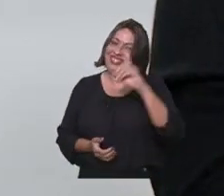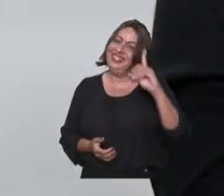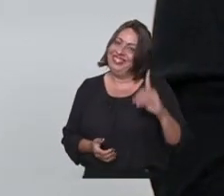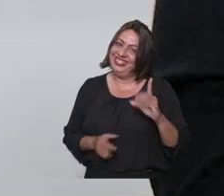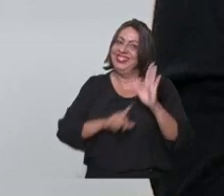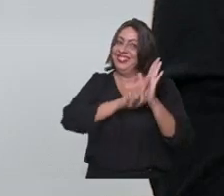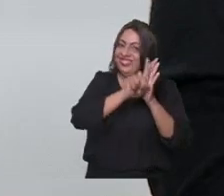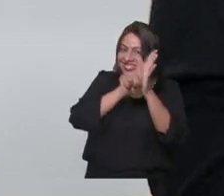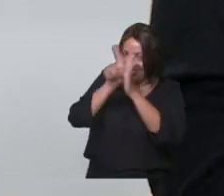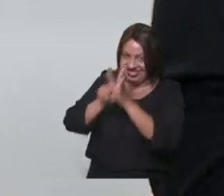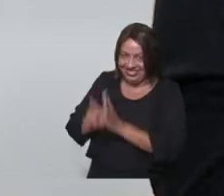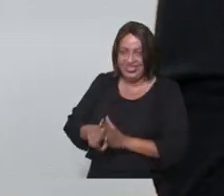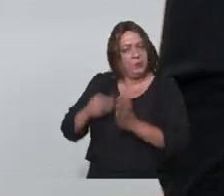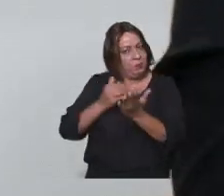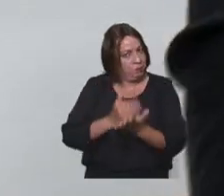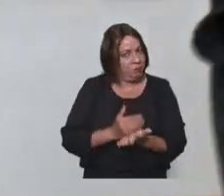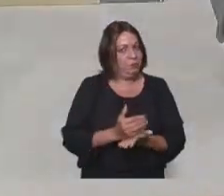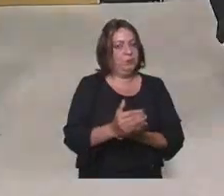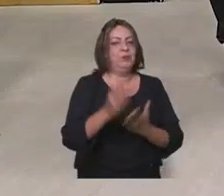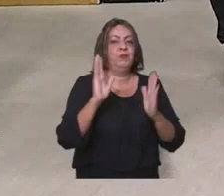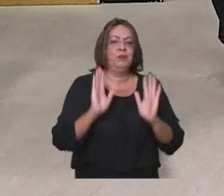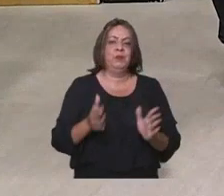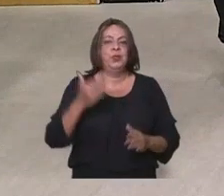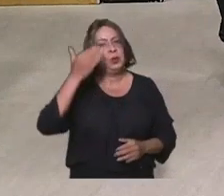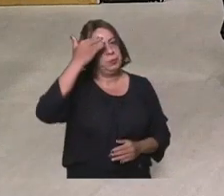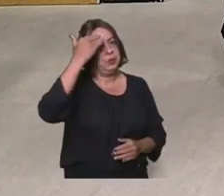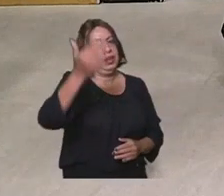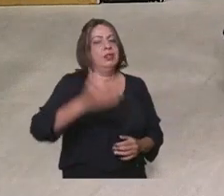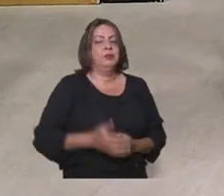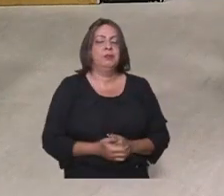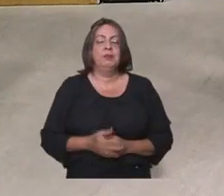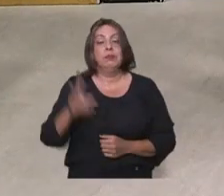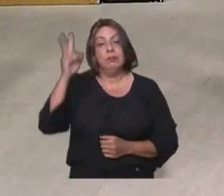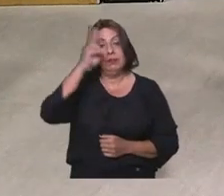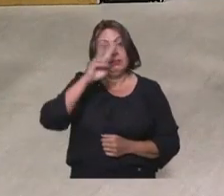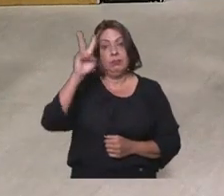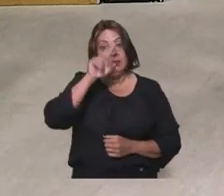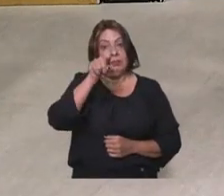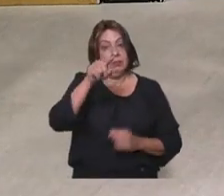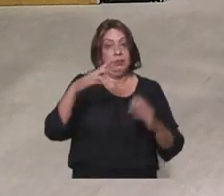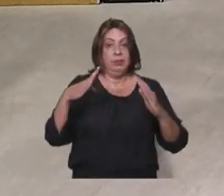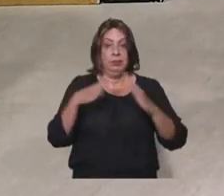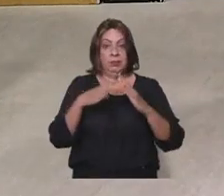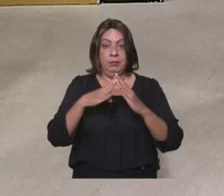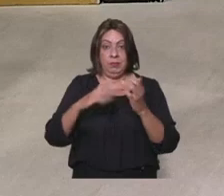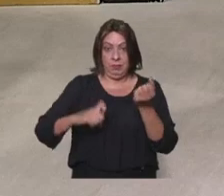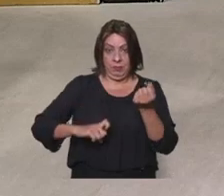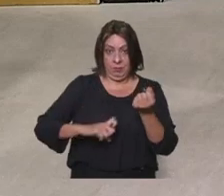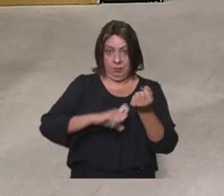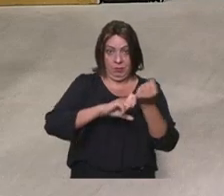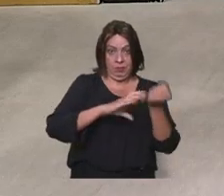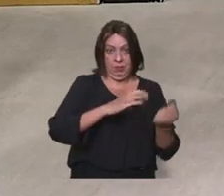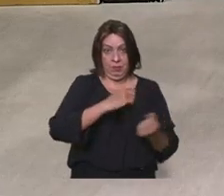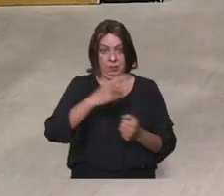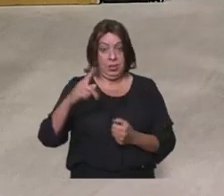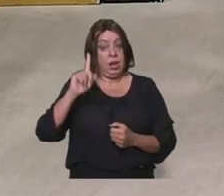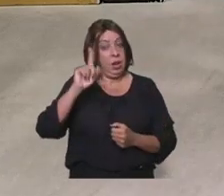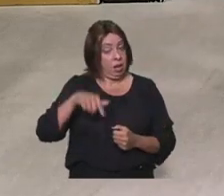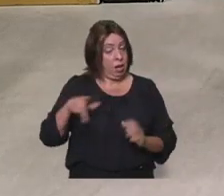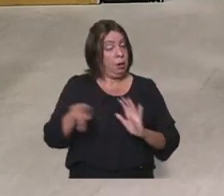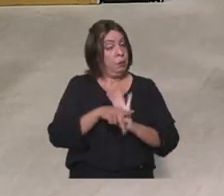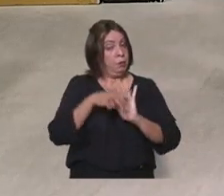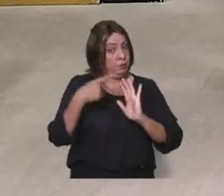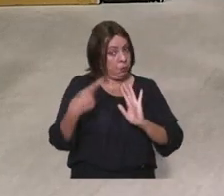tudo verificado, pode dar início. Muito obrigado. Vamos lá então, lembrando a você de casa que o nosso Caju Cap é um título de capitalização